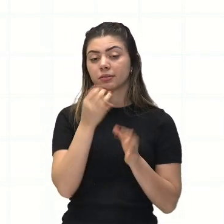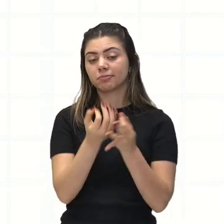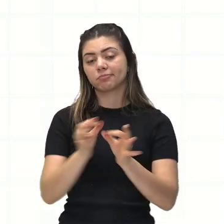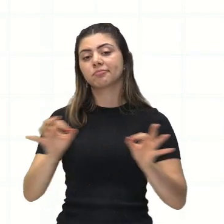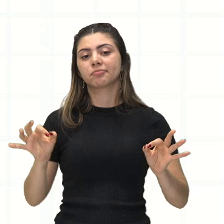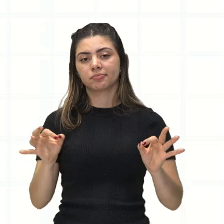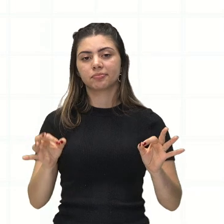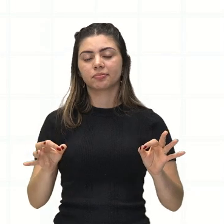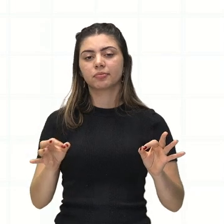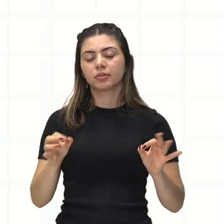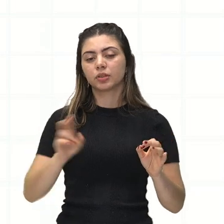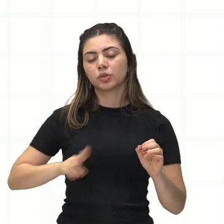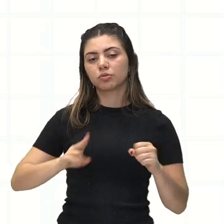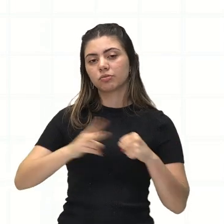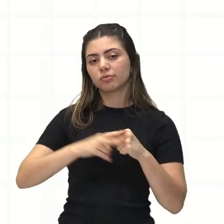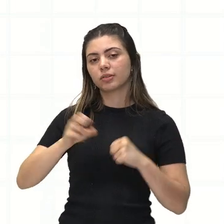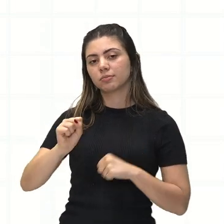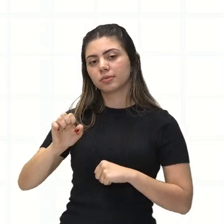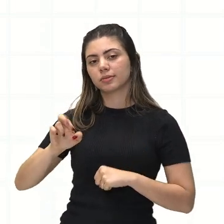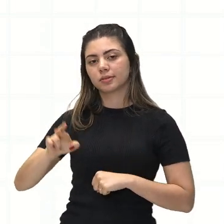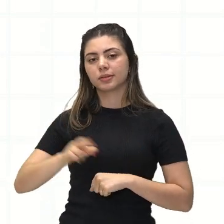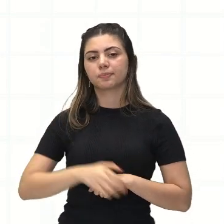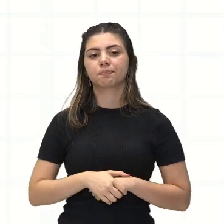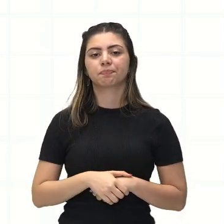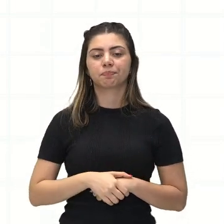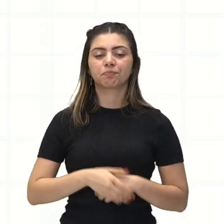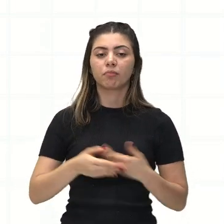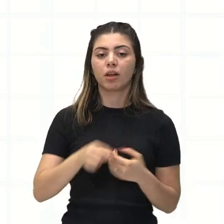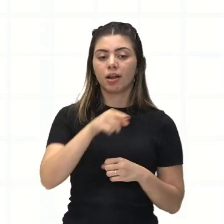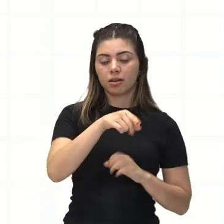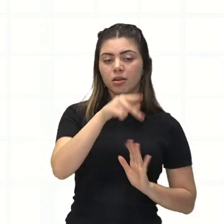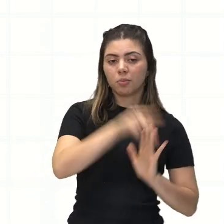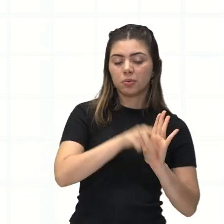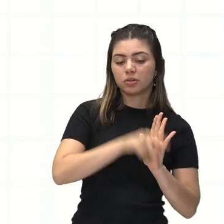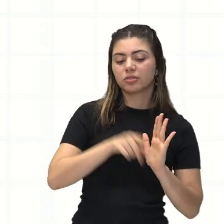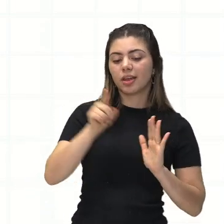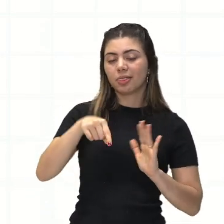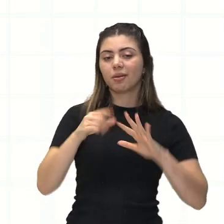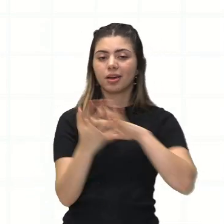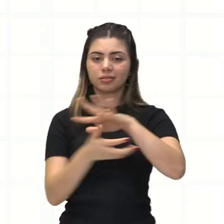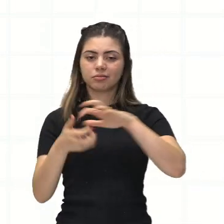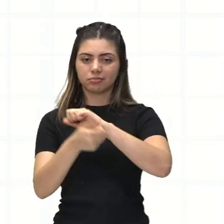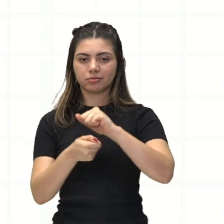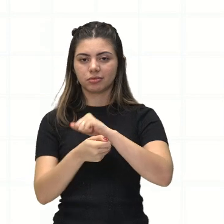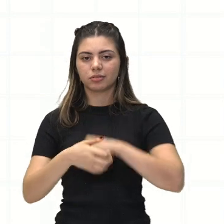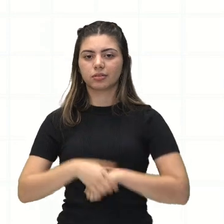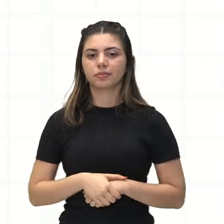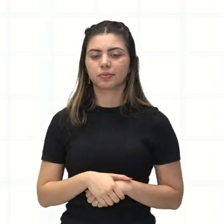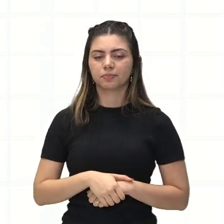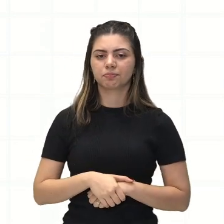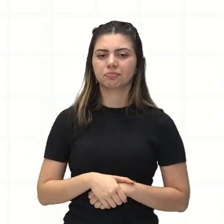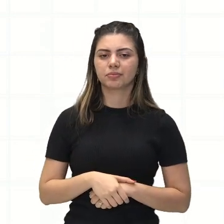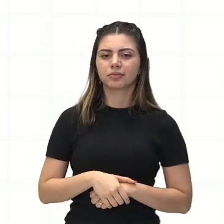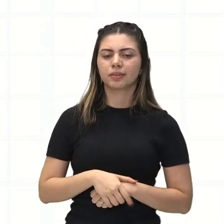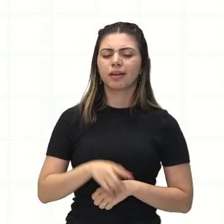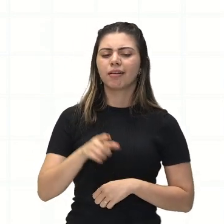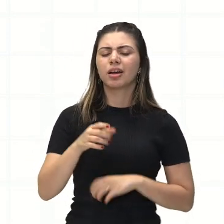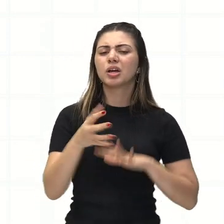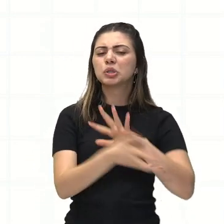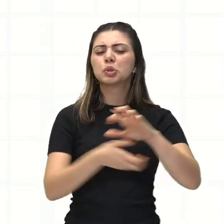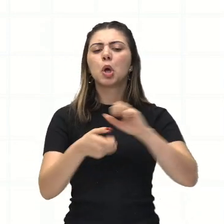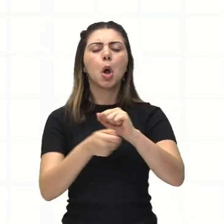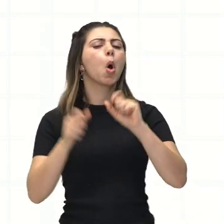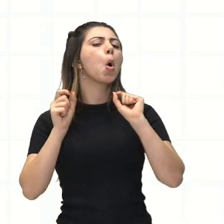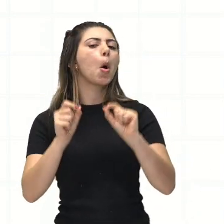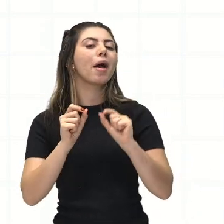ser: o projeto é sustentável. Ser. Quem é sustentável?